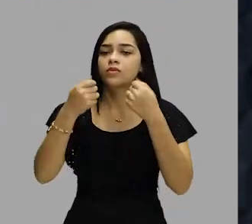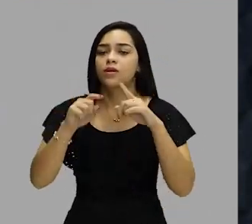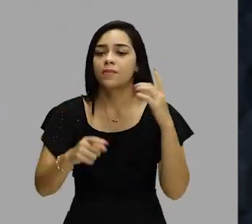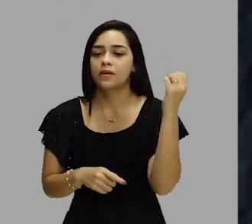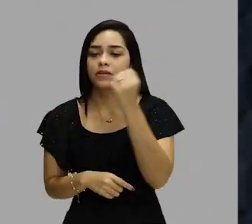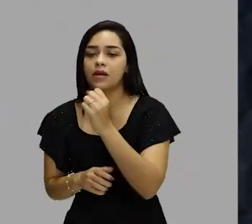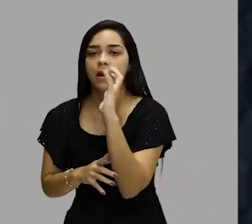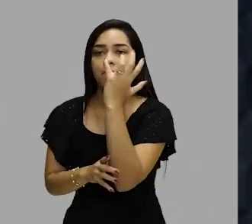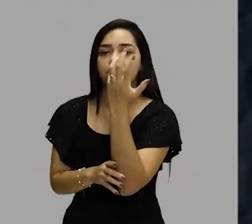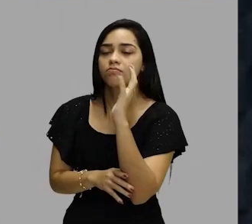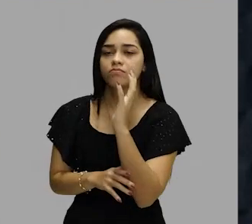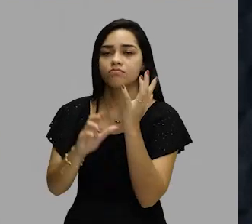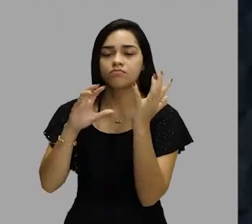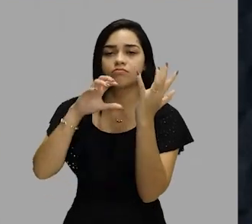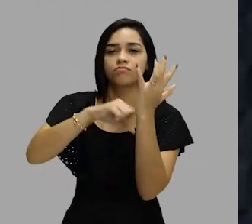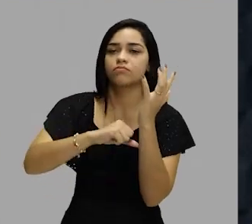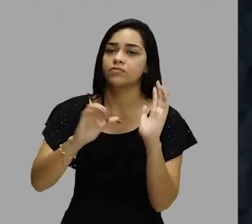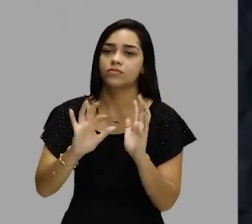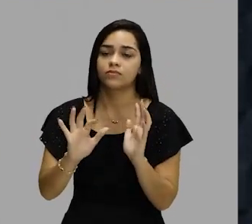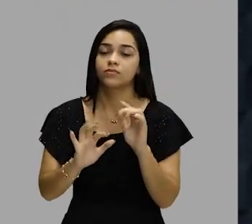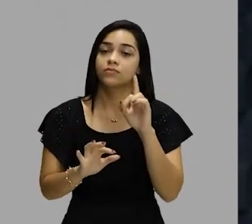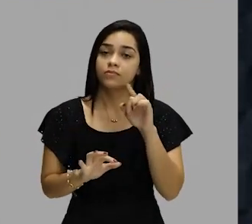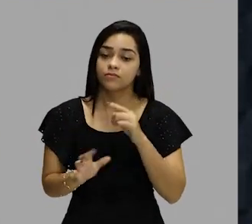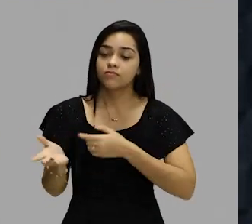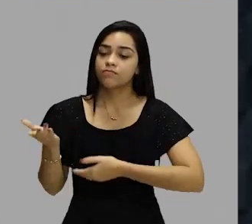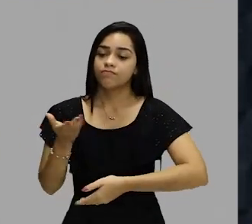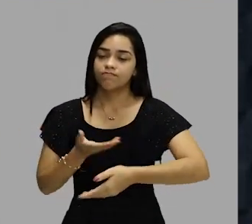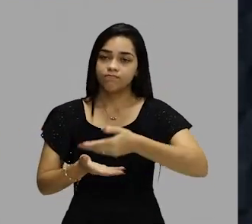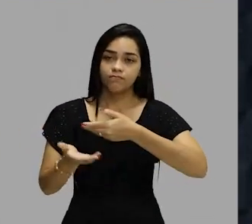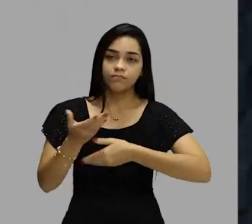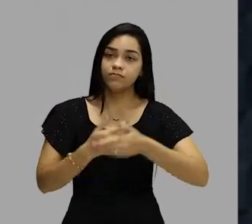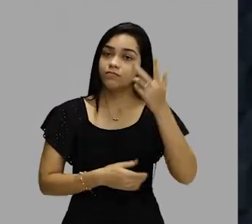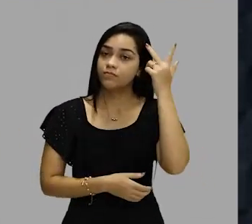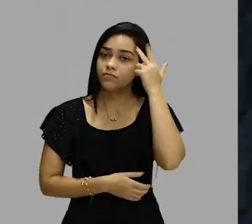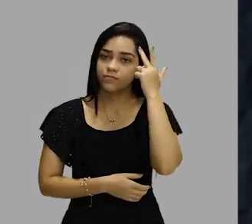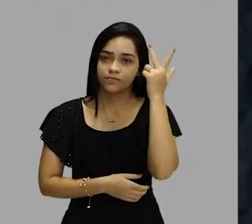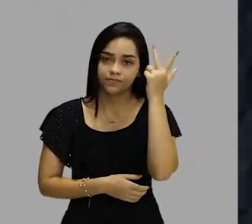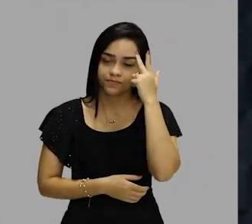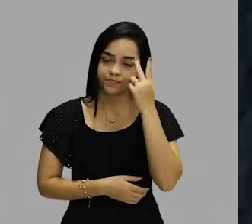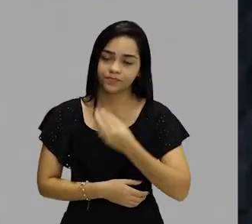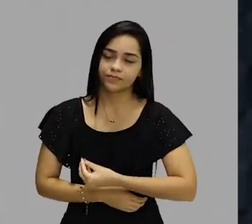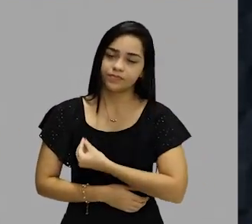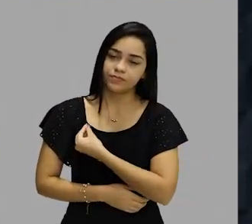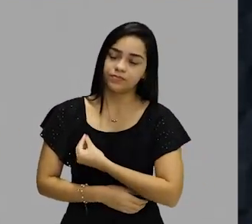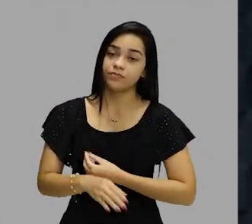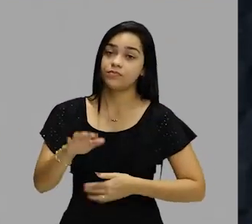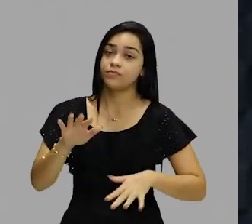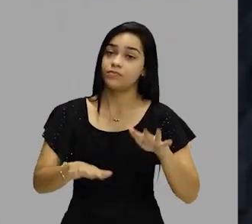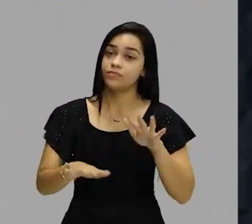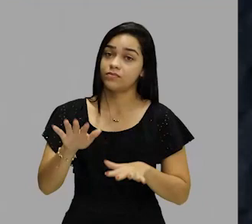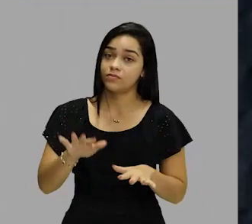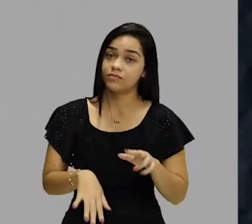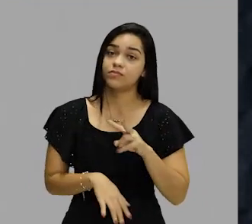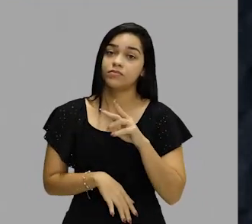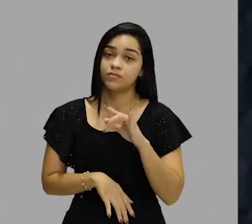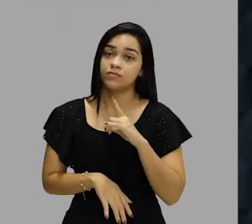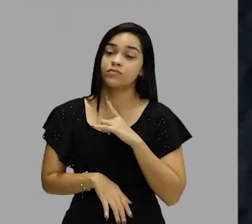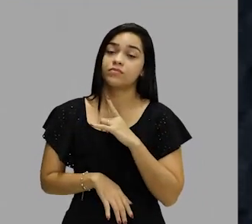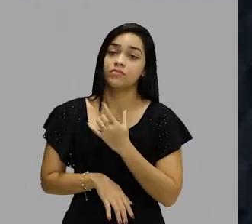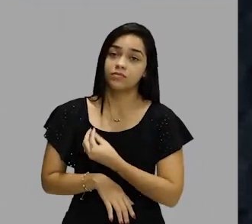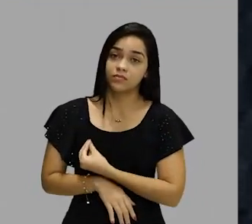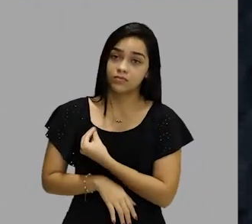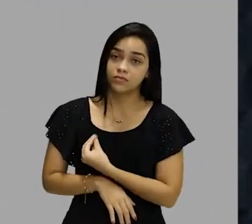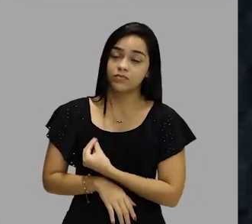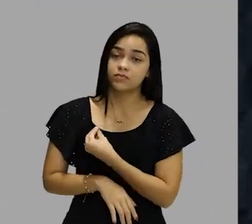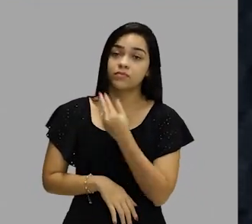vai se alimentar. Então, esse é o fluxo natural da vida, né? E, às vezes, o indivíduo ele vai servir de alimento para o